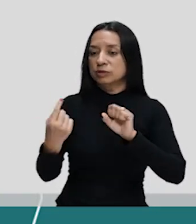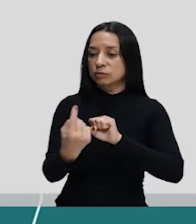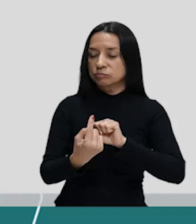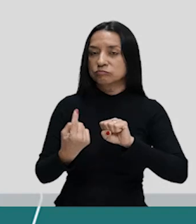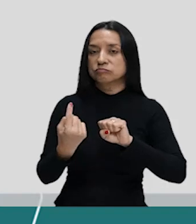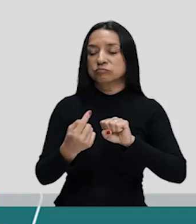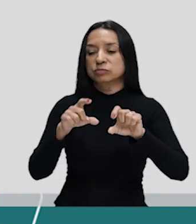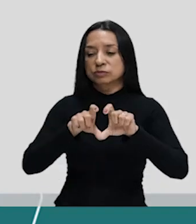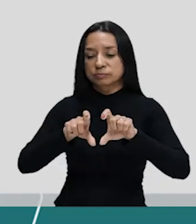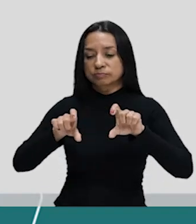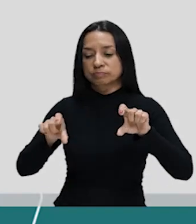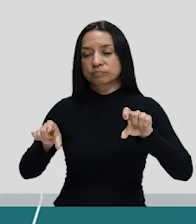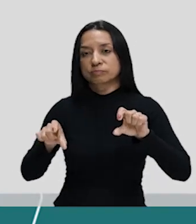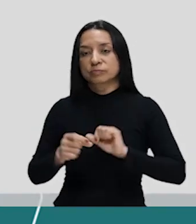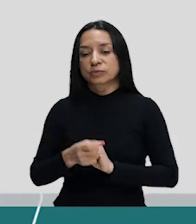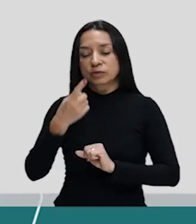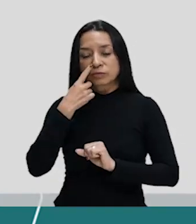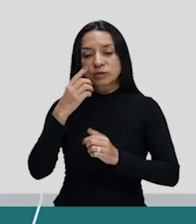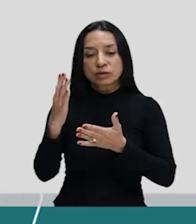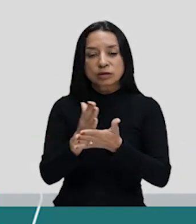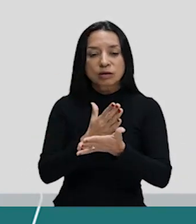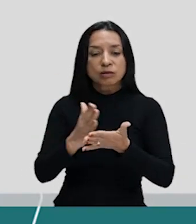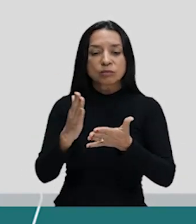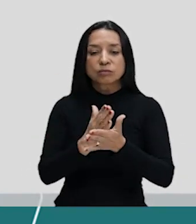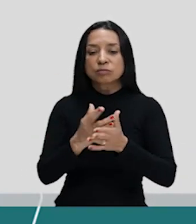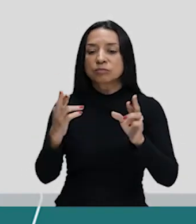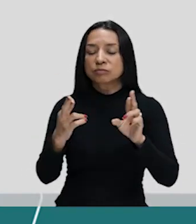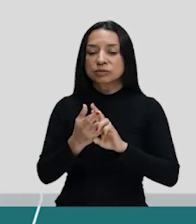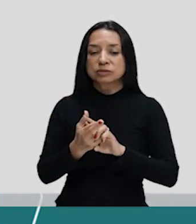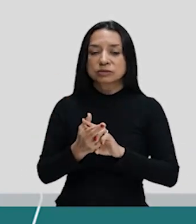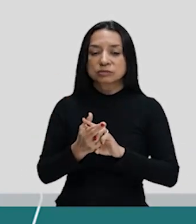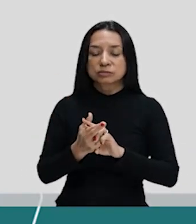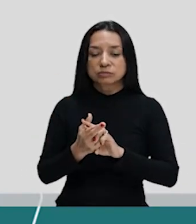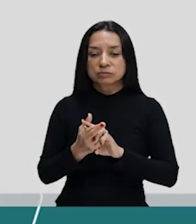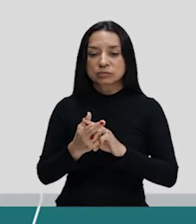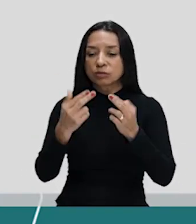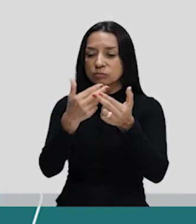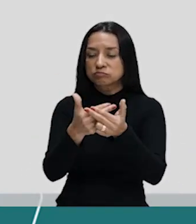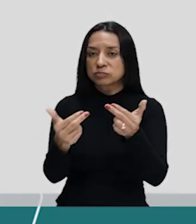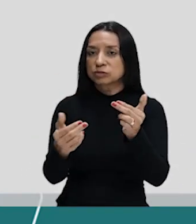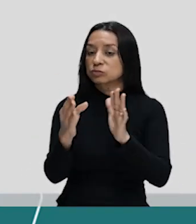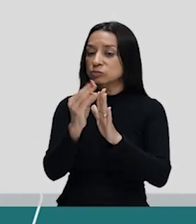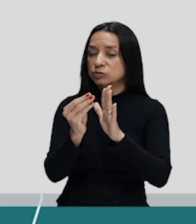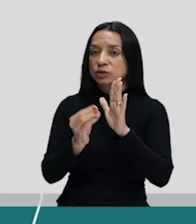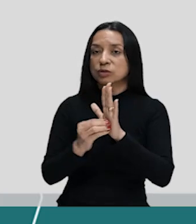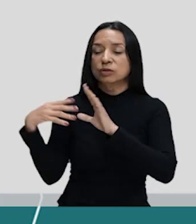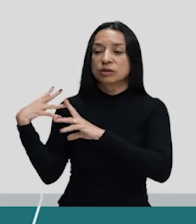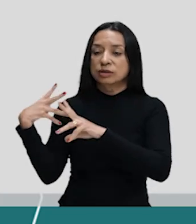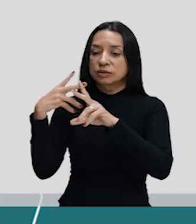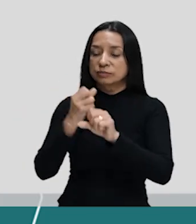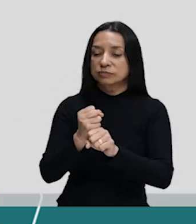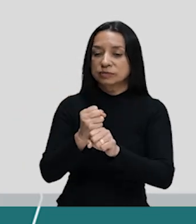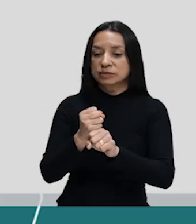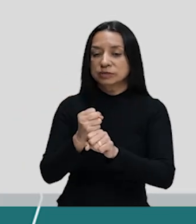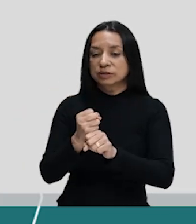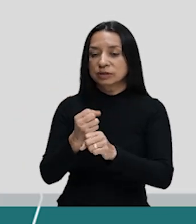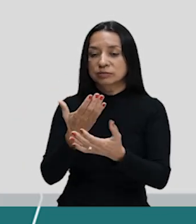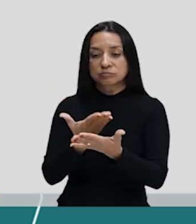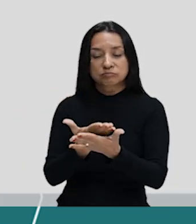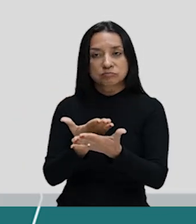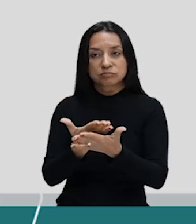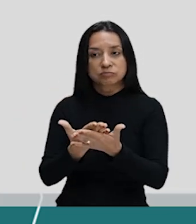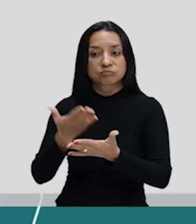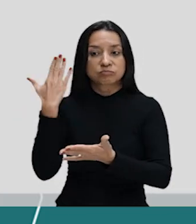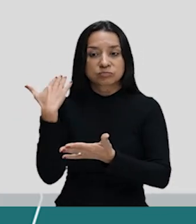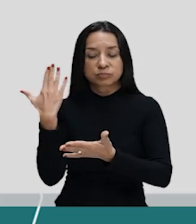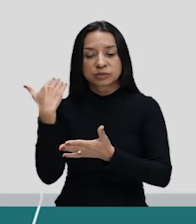tá certo? Então, vamos ver algumas coisas, revisar, tá? Fazer um resumo das nossas aulas anteriores, que foram aulas teóricas, e vamos